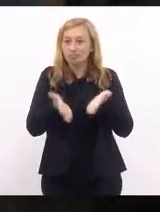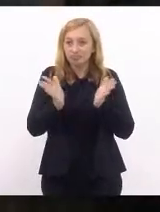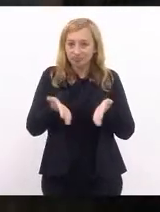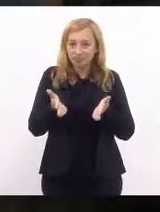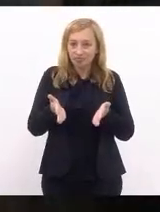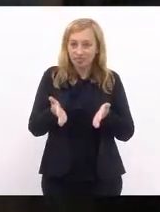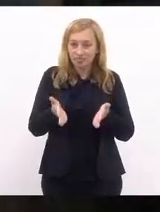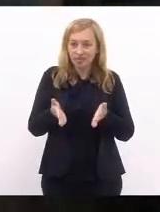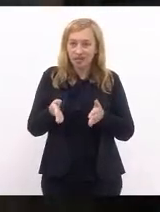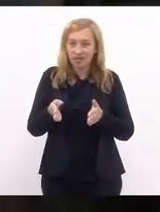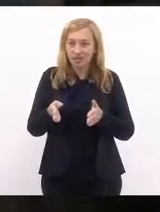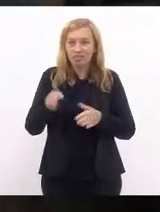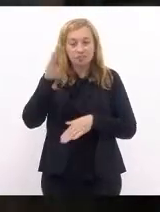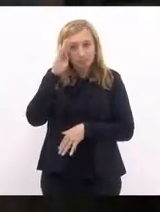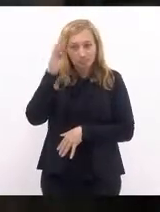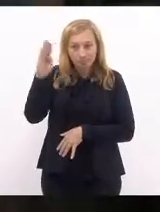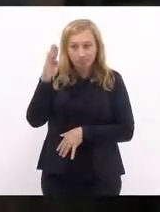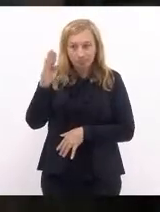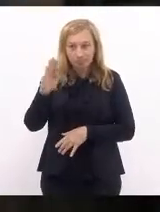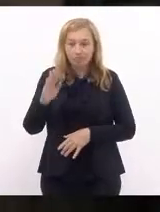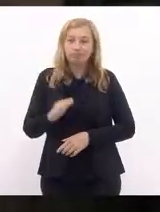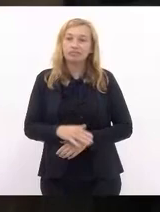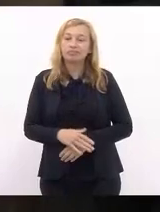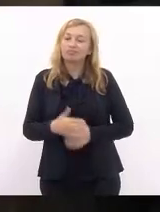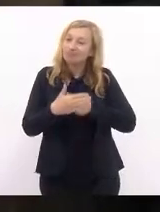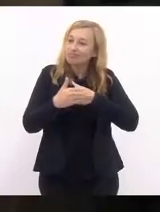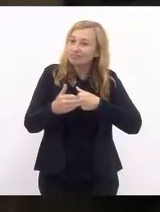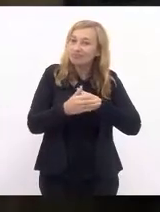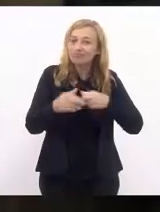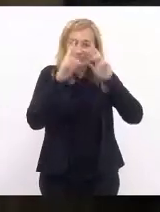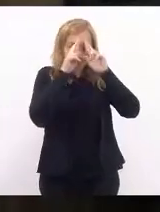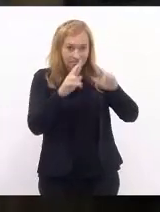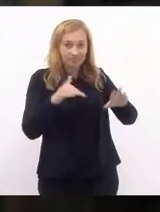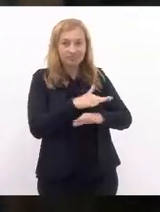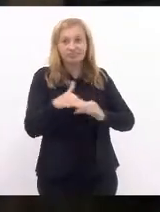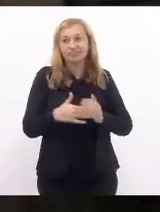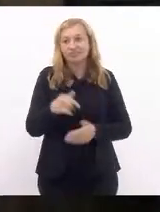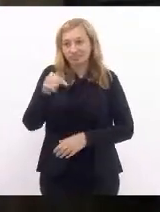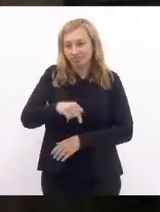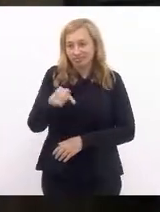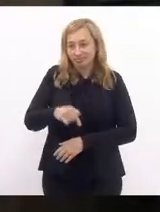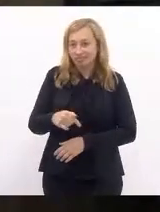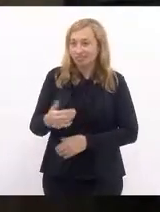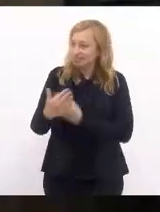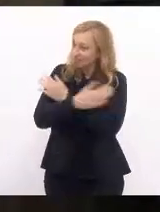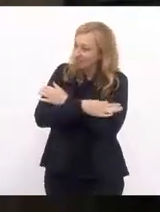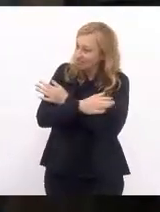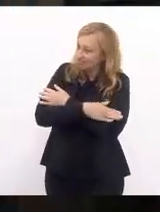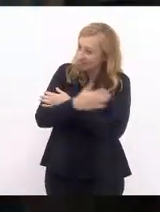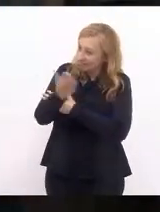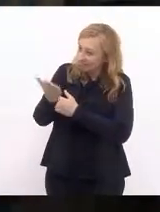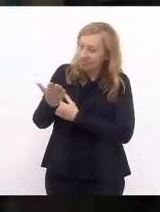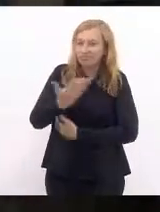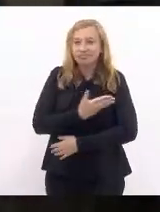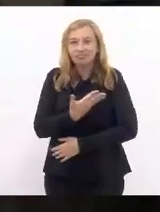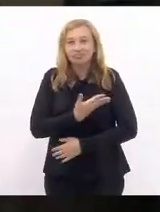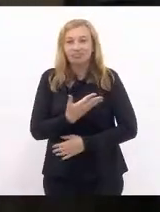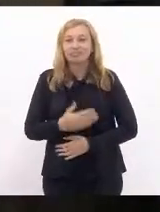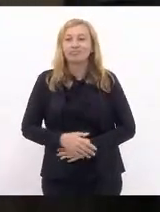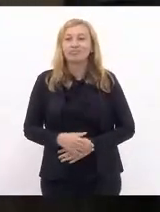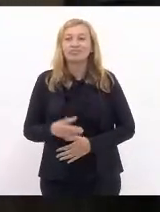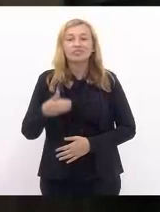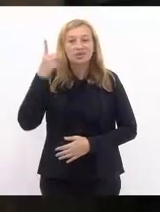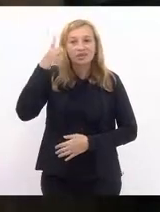hoje medidas fundamentais então tem o carinho o respeito de todos aqui ver o abraço carinhoso de todos os colegas